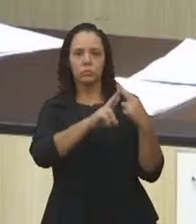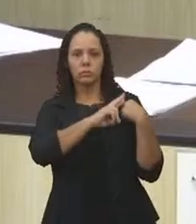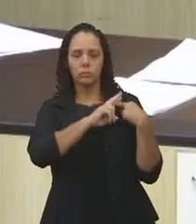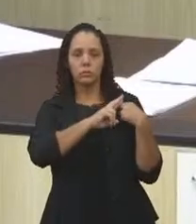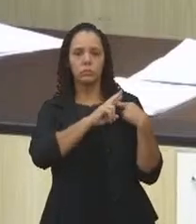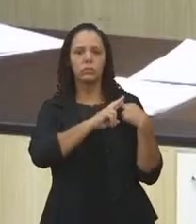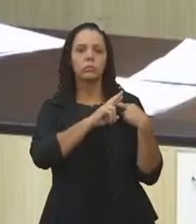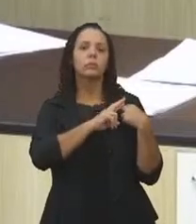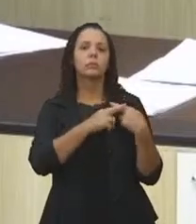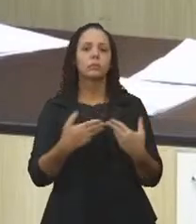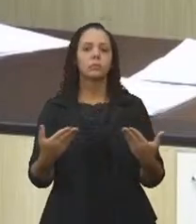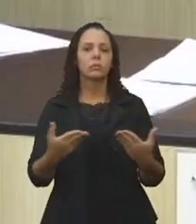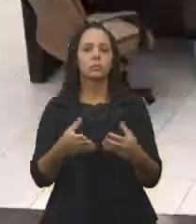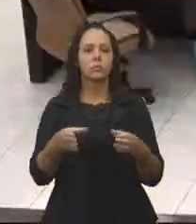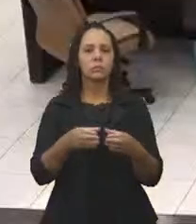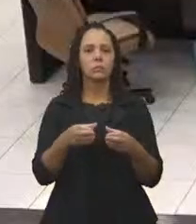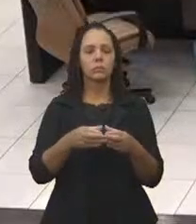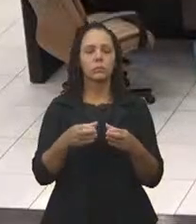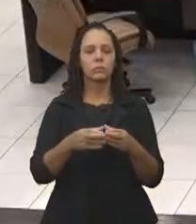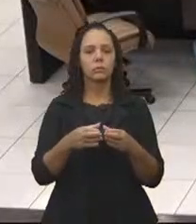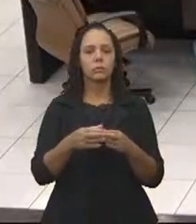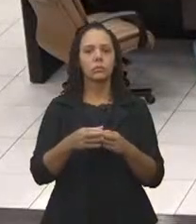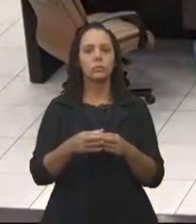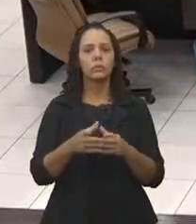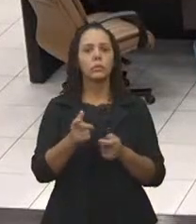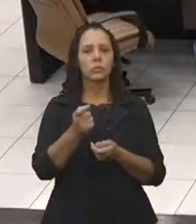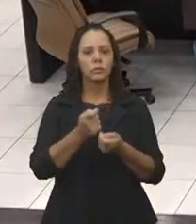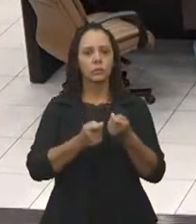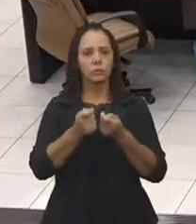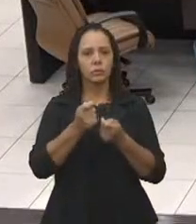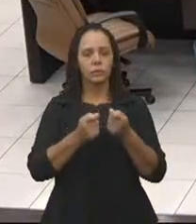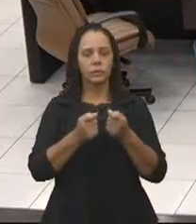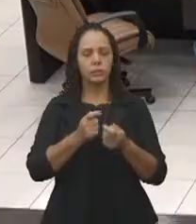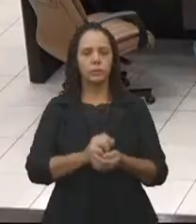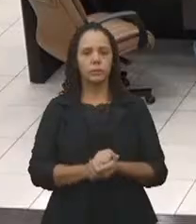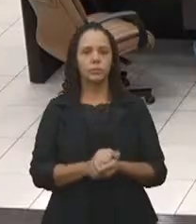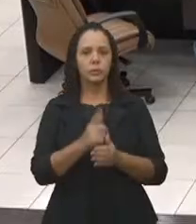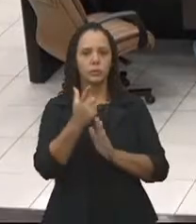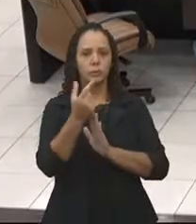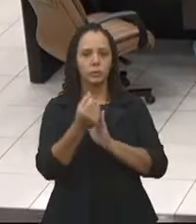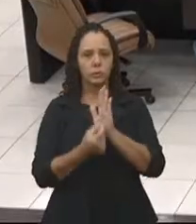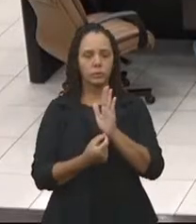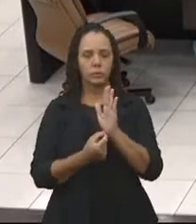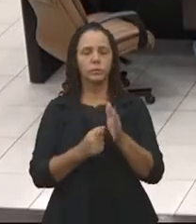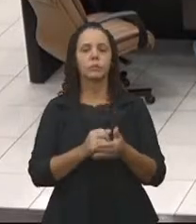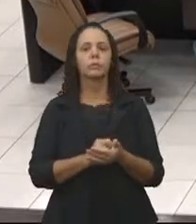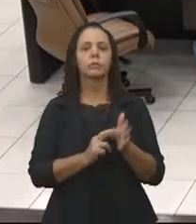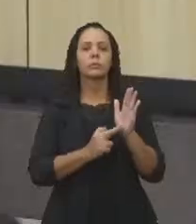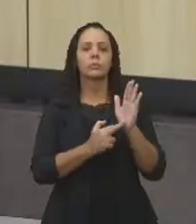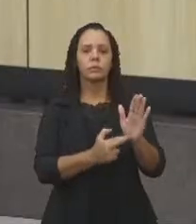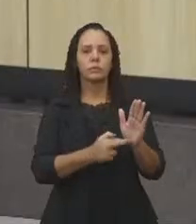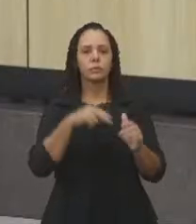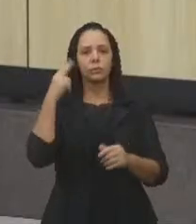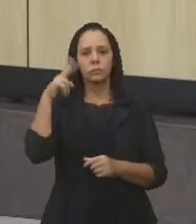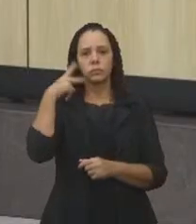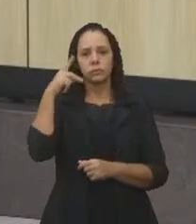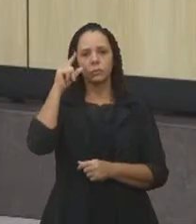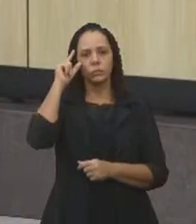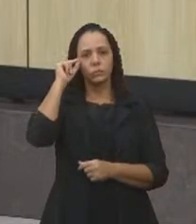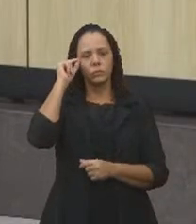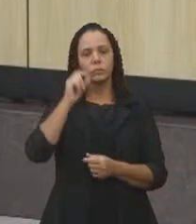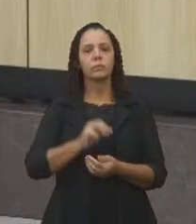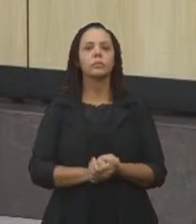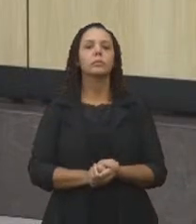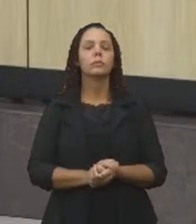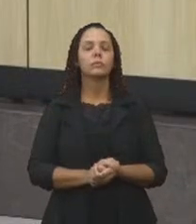Orçamento desta Casa, aqui representada pelos vereadores Jean Araújo, presidente, Marcelo Dantas,